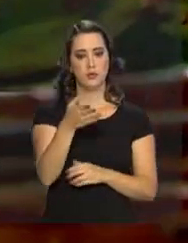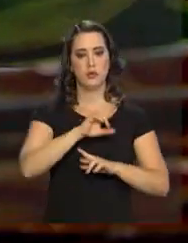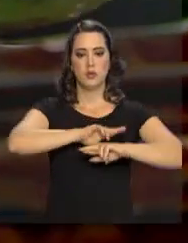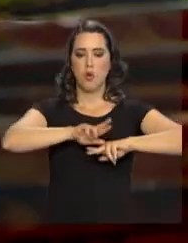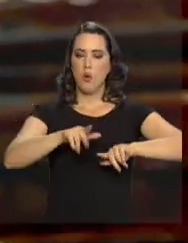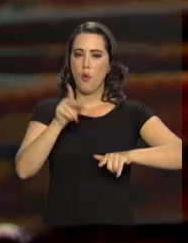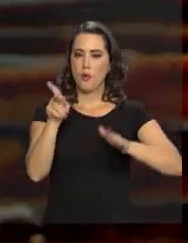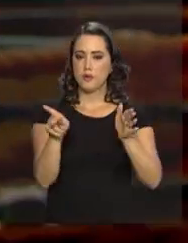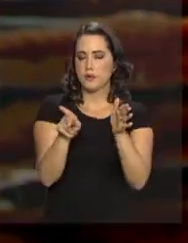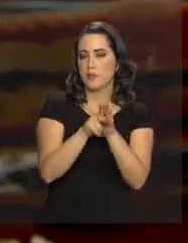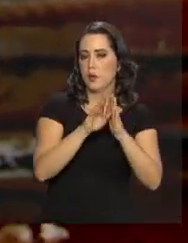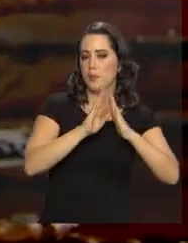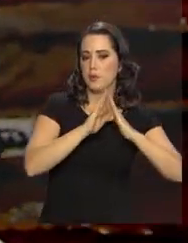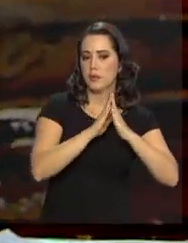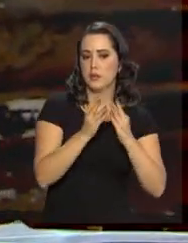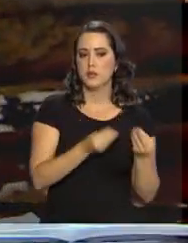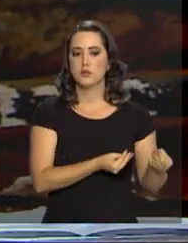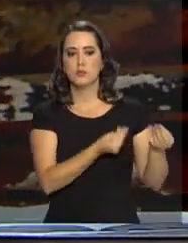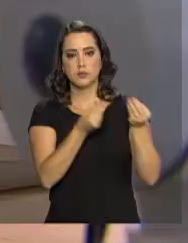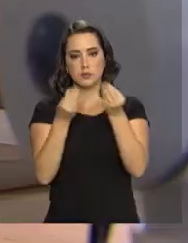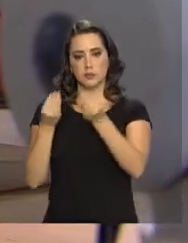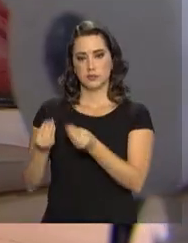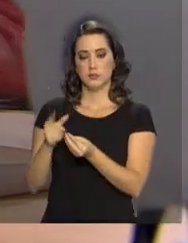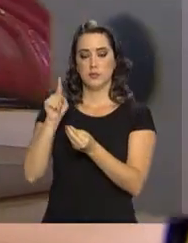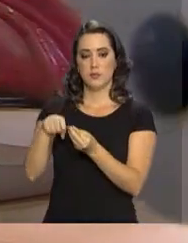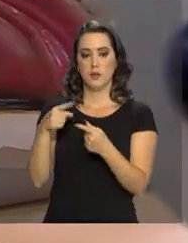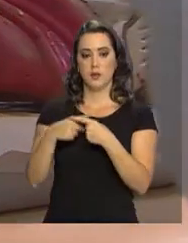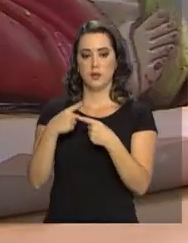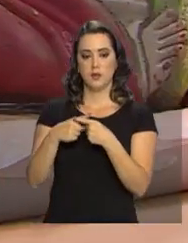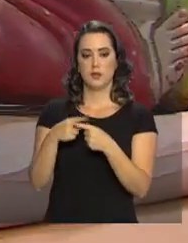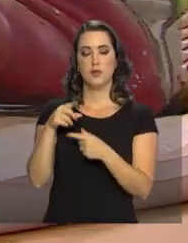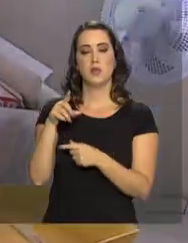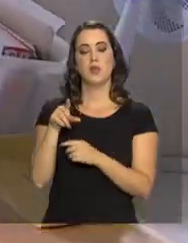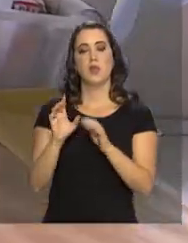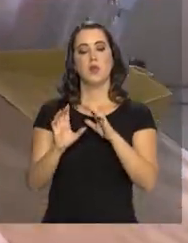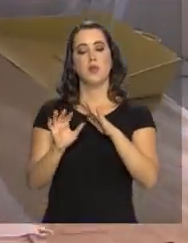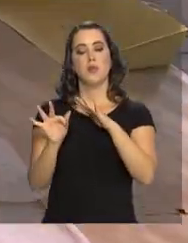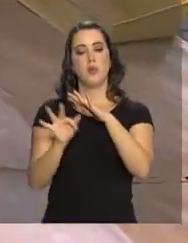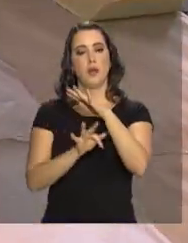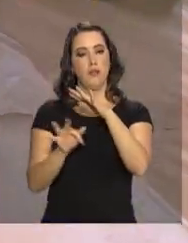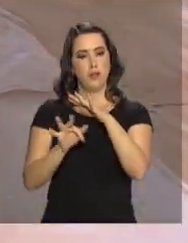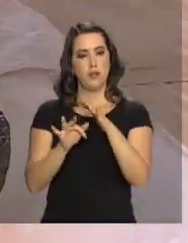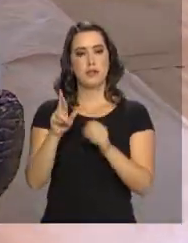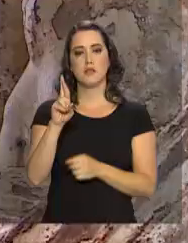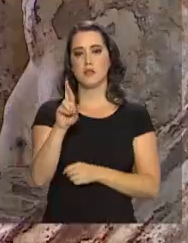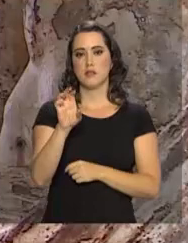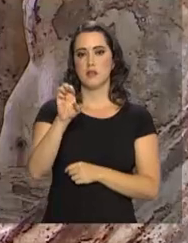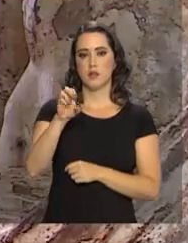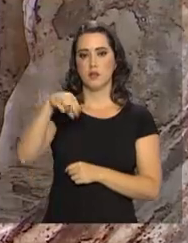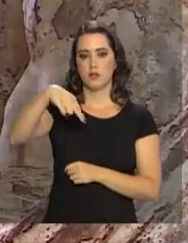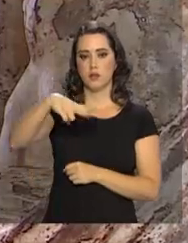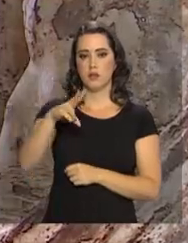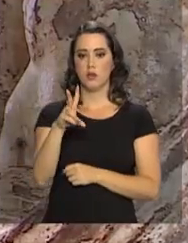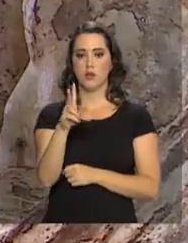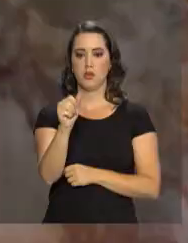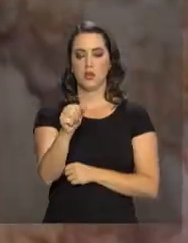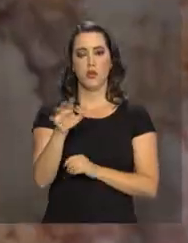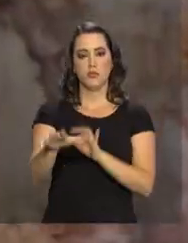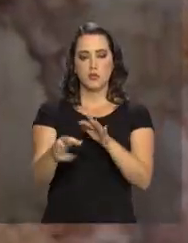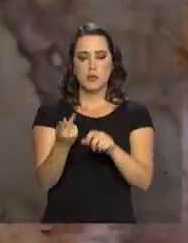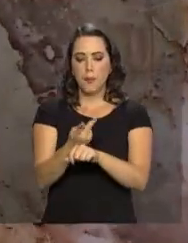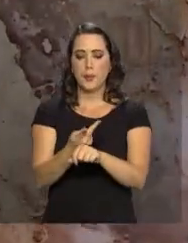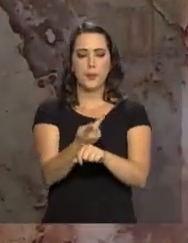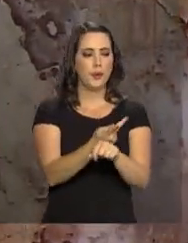alguns itens do acervo serão devolvidos. É que a Fundação Renova, responsável pela reparação, está fazendo o resgate e